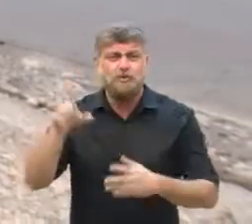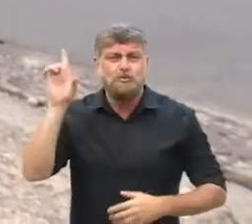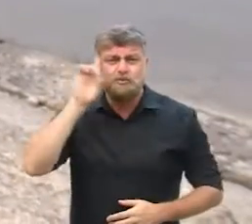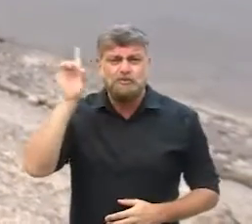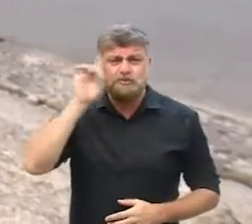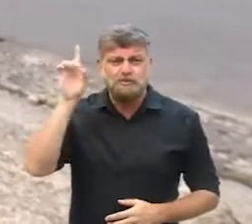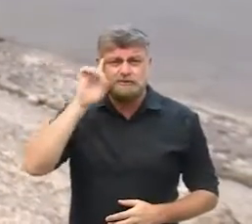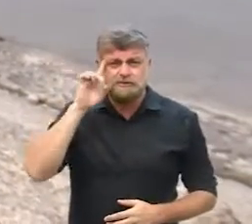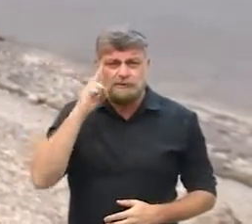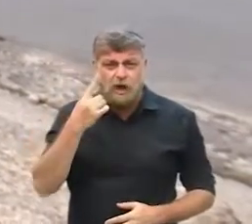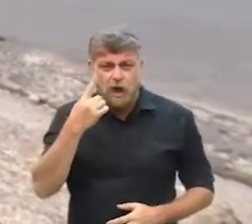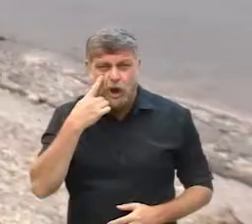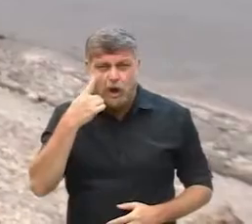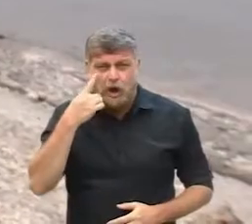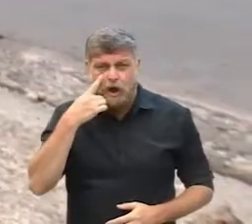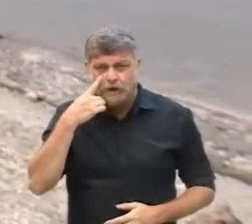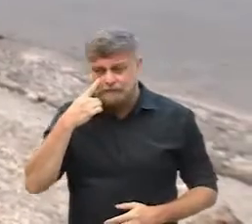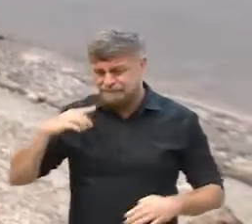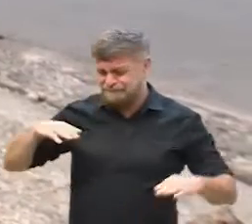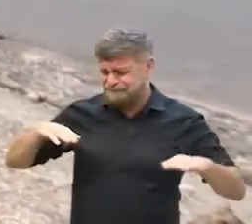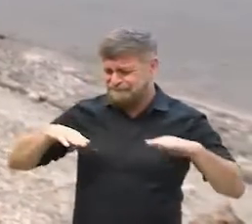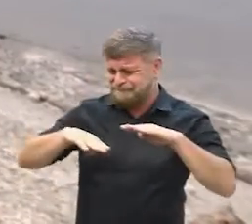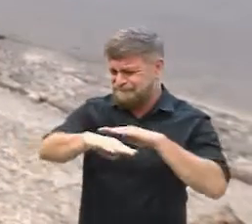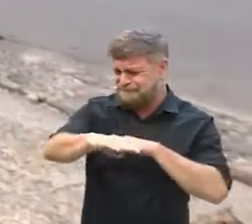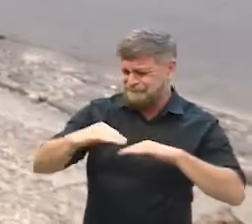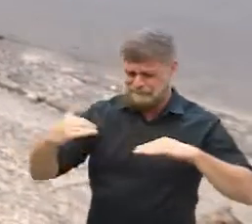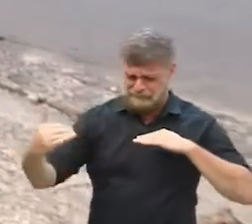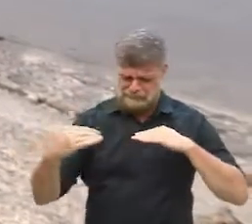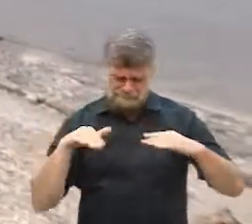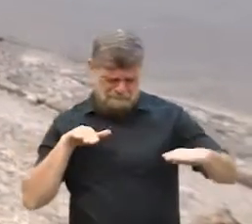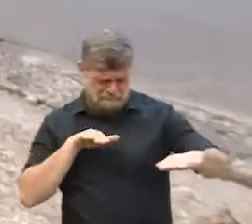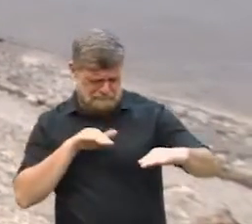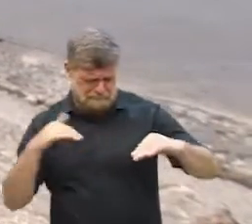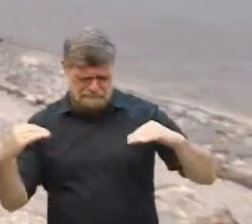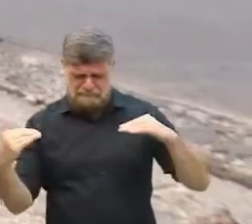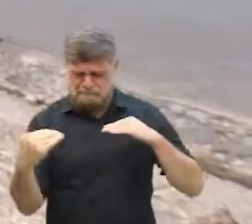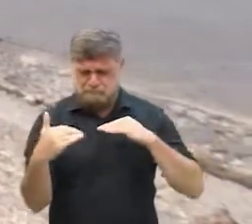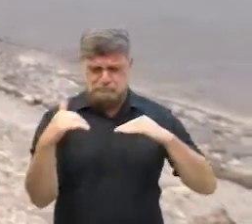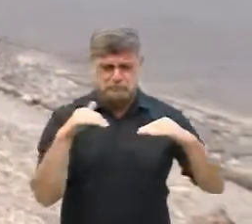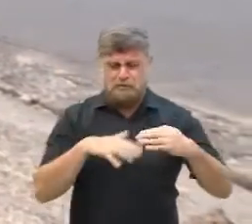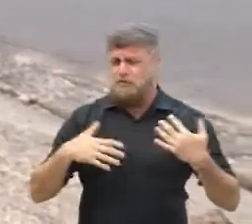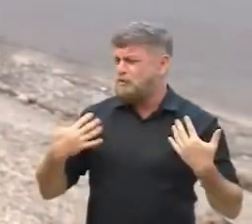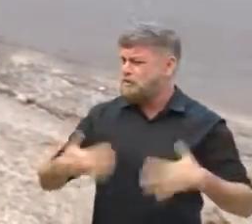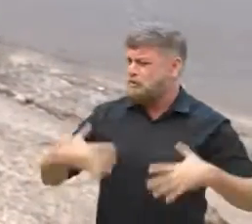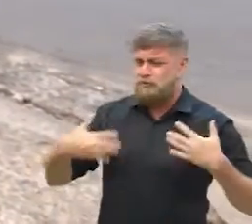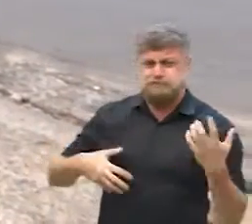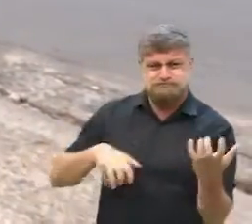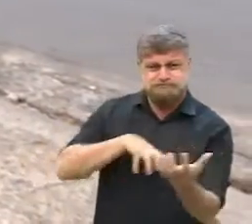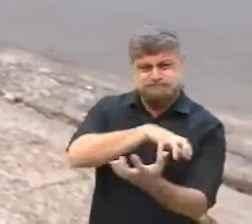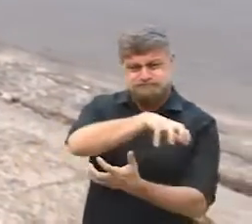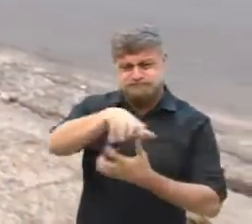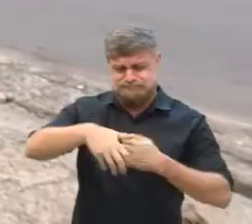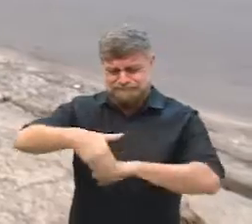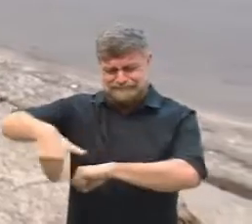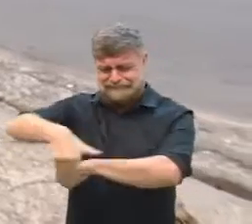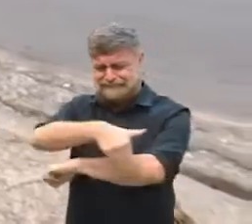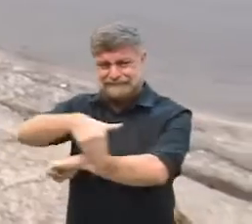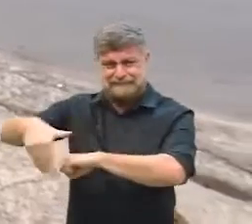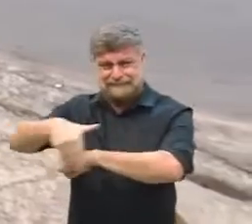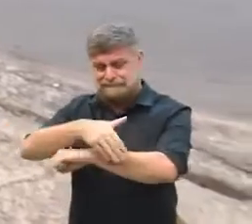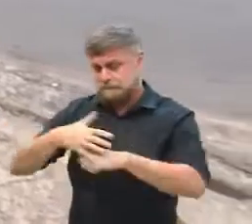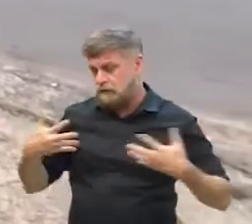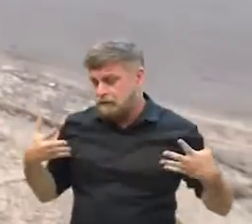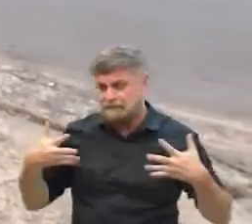todos os dias, né? Os veículos querendo acessar a rodovia Santos Dumont, outros saindo de lá. No meio tem essa rua. Isso é